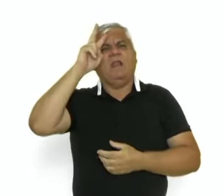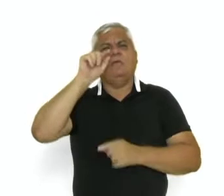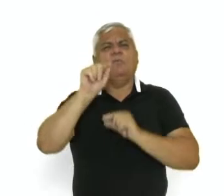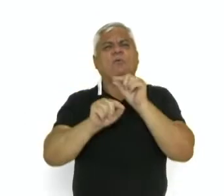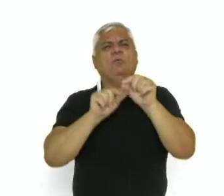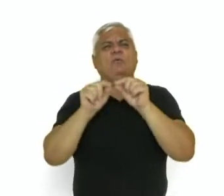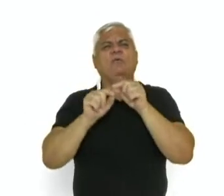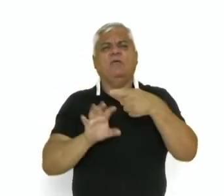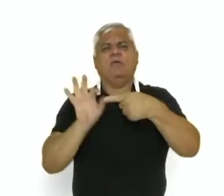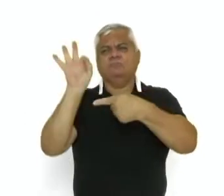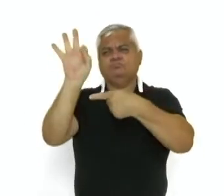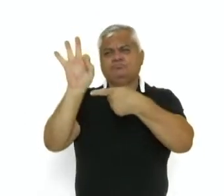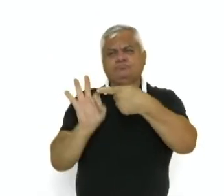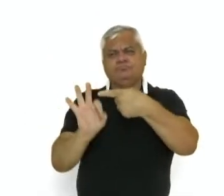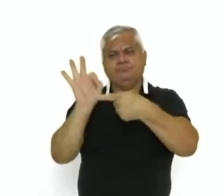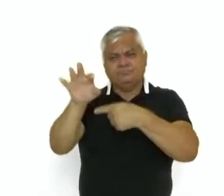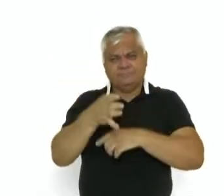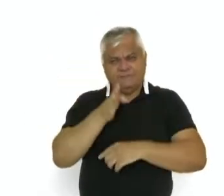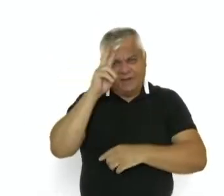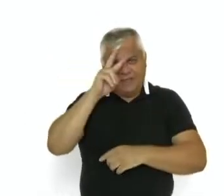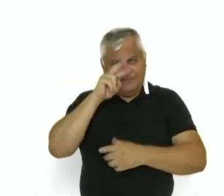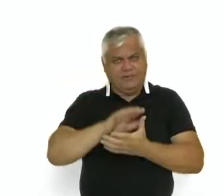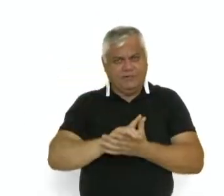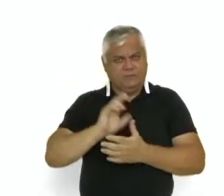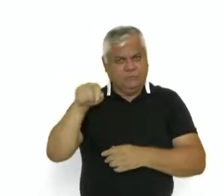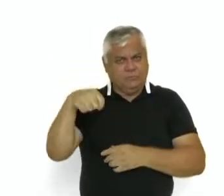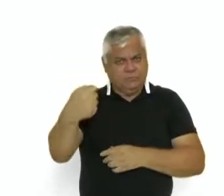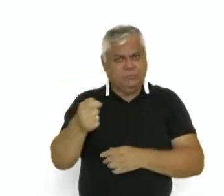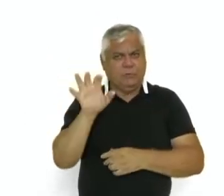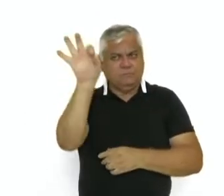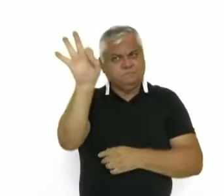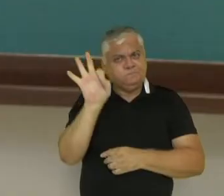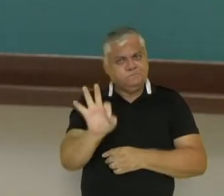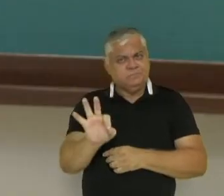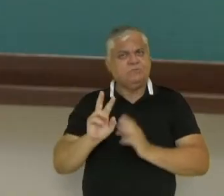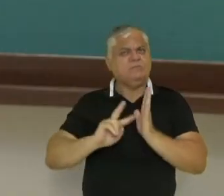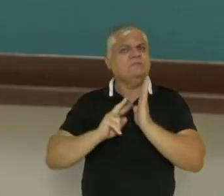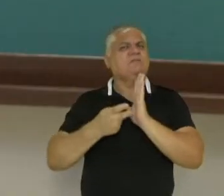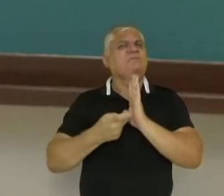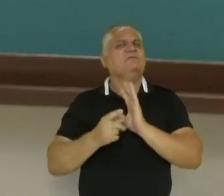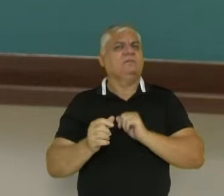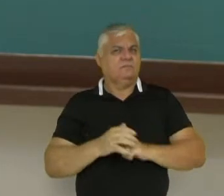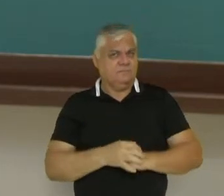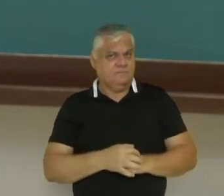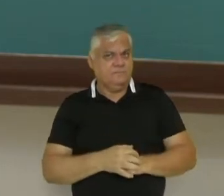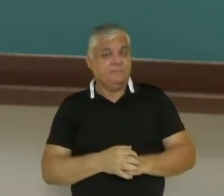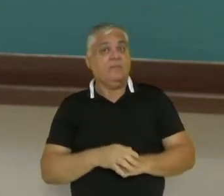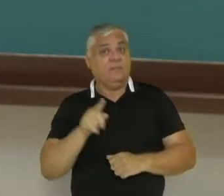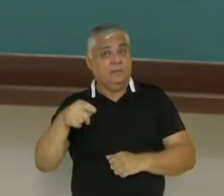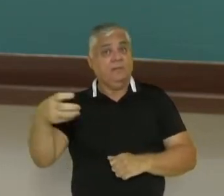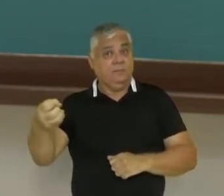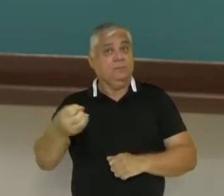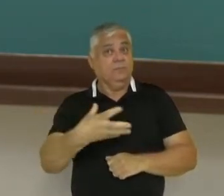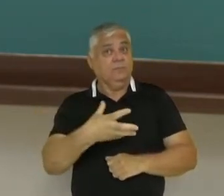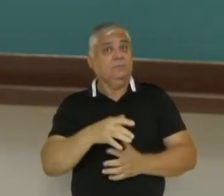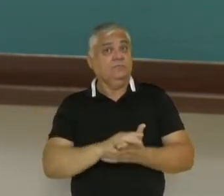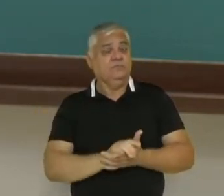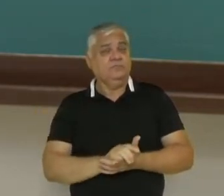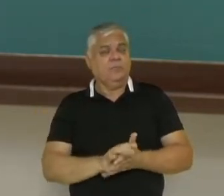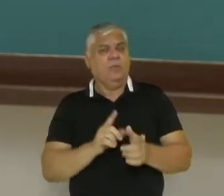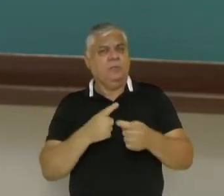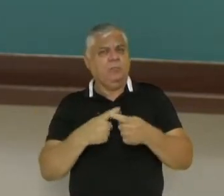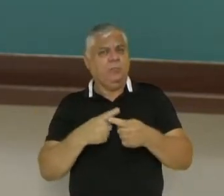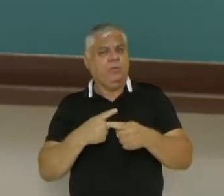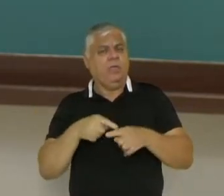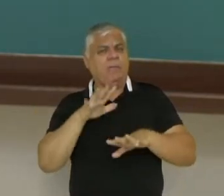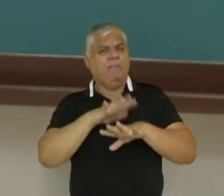significa o símbolo? Pessoal, esse é o símbolo da porcentagem. Esse símbolo é moderno, se a gente comparar com toda a